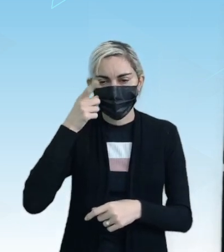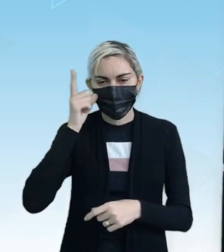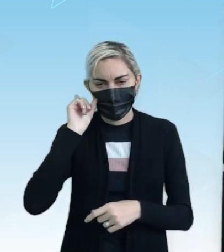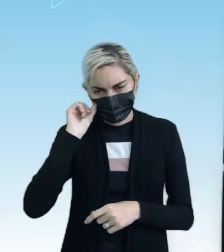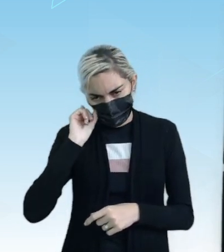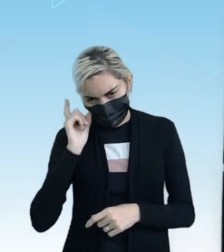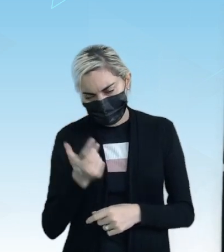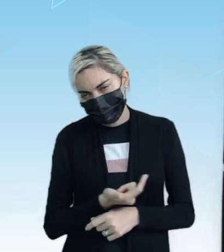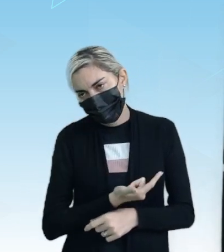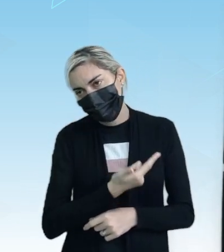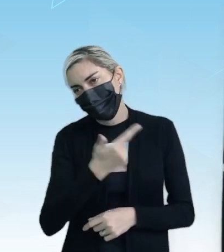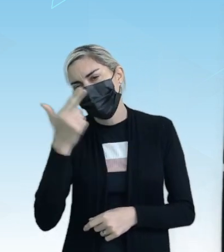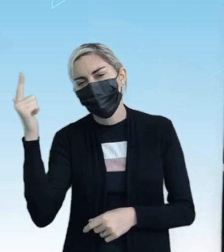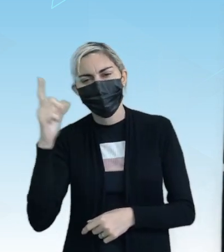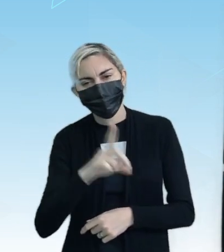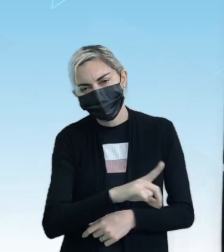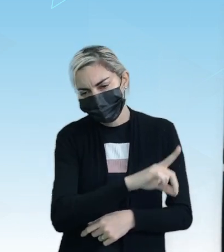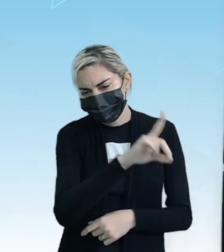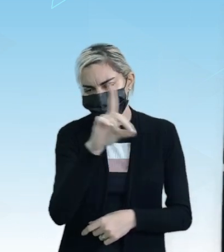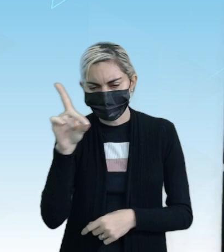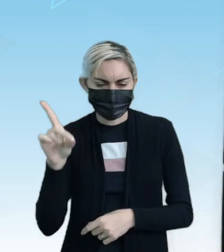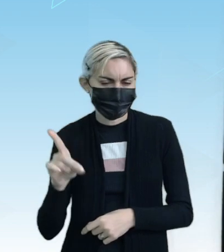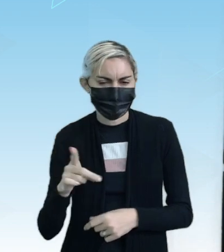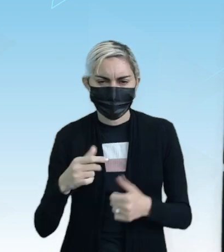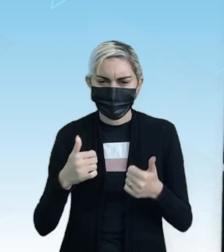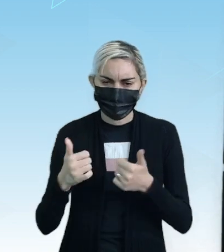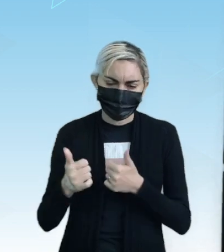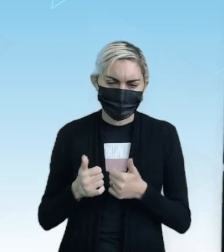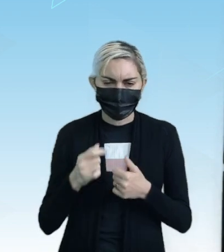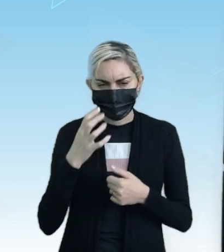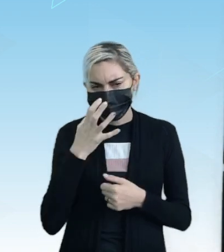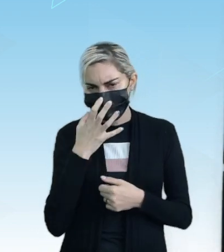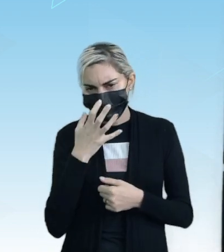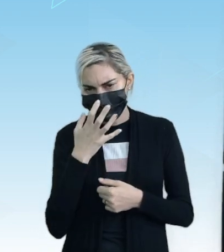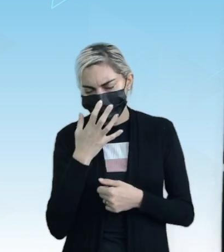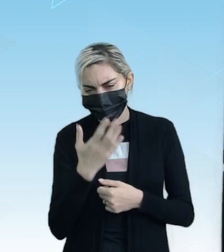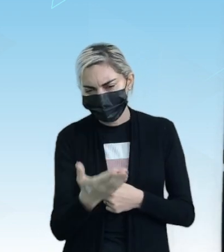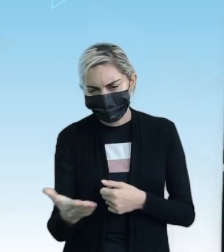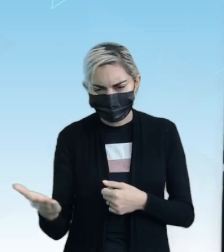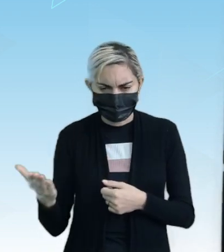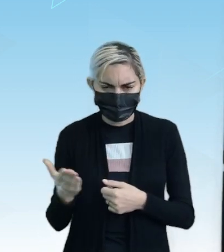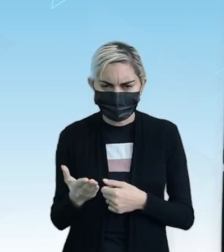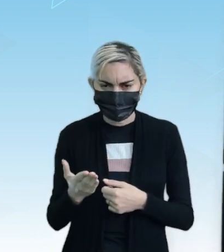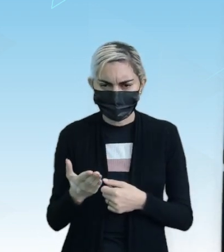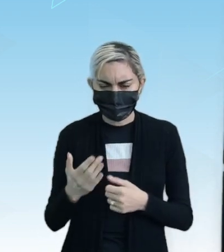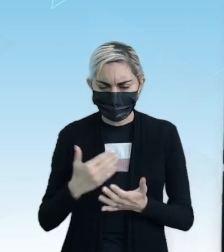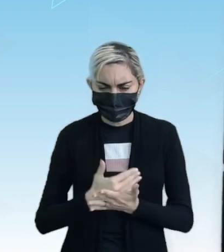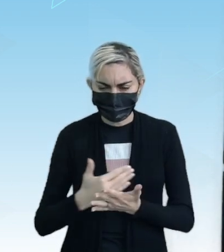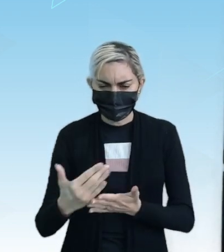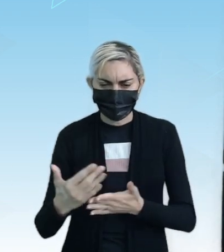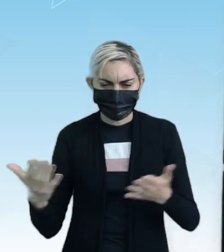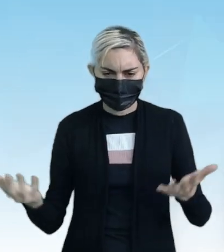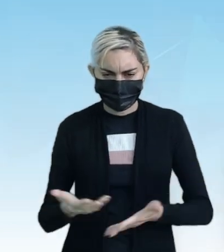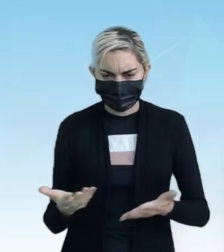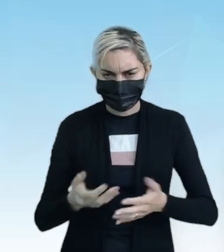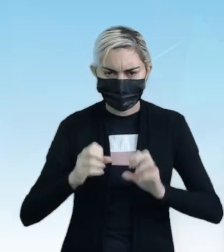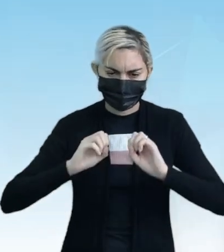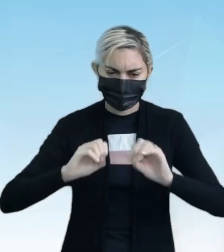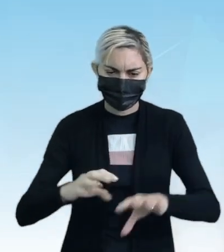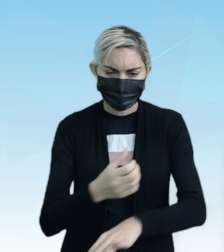ou outro dia o dia não foi agradável. Então preste bem atenção, você que está iniciando agora o